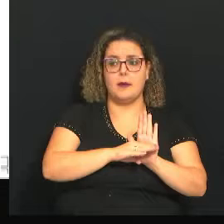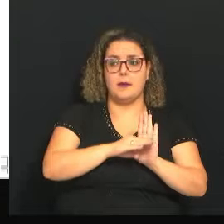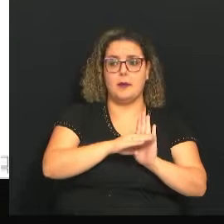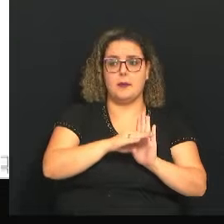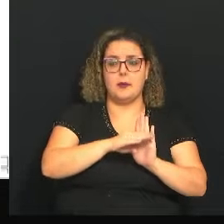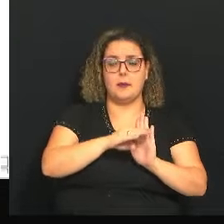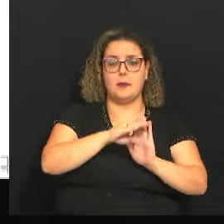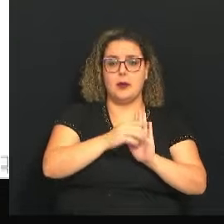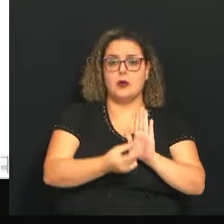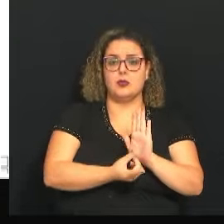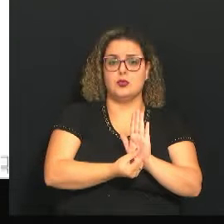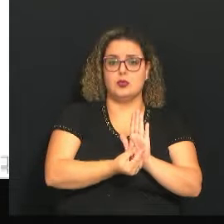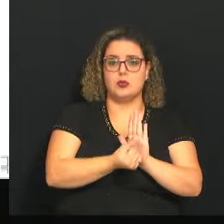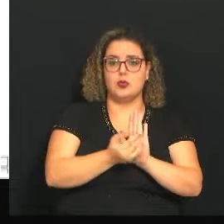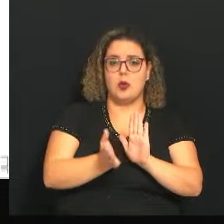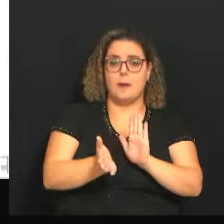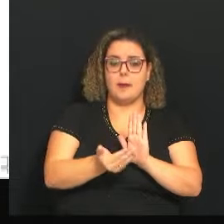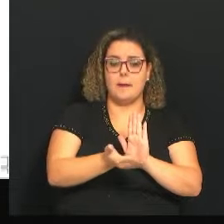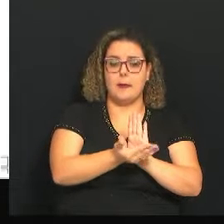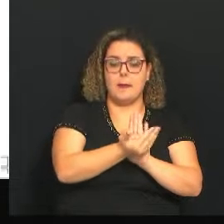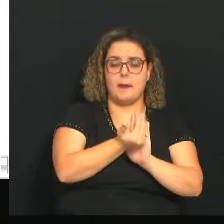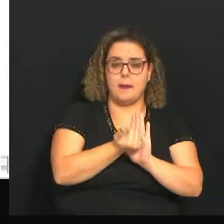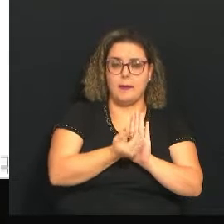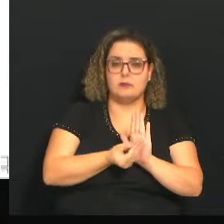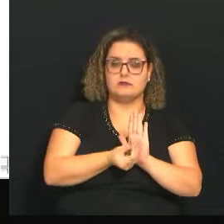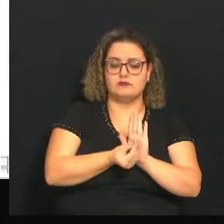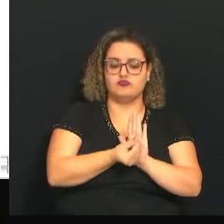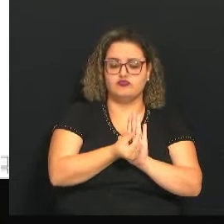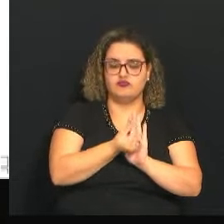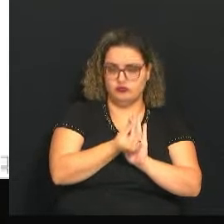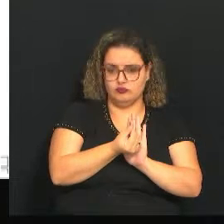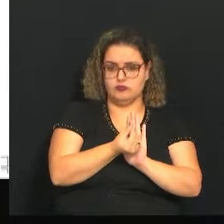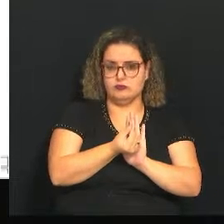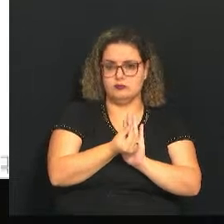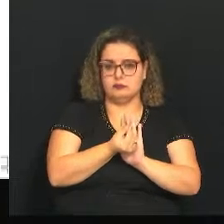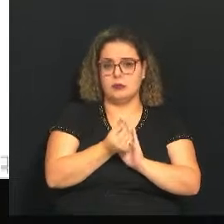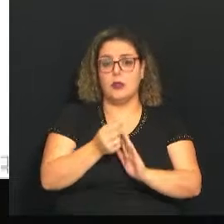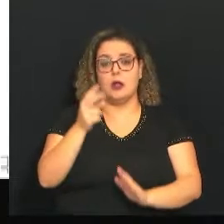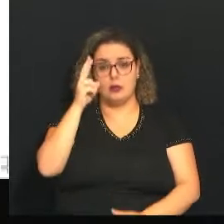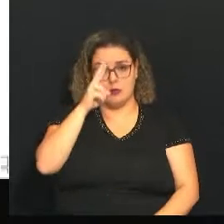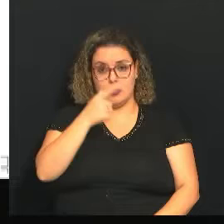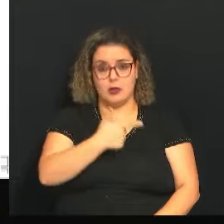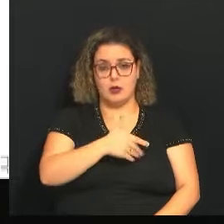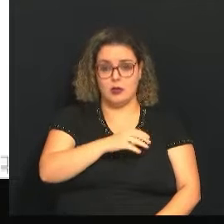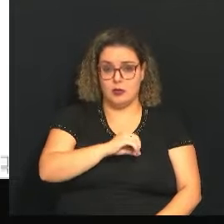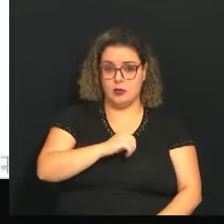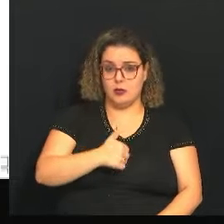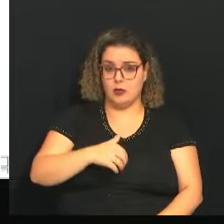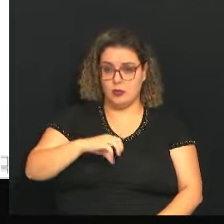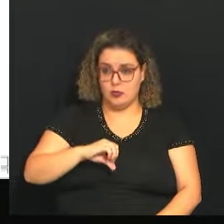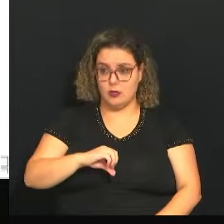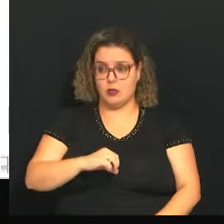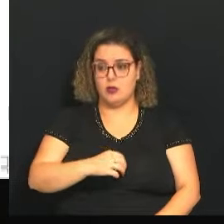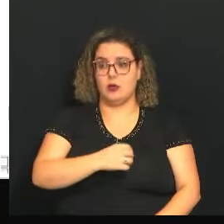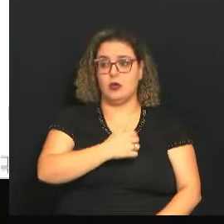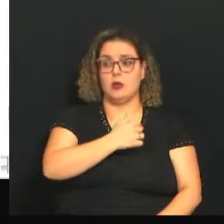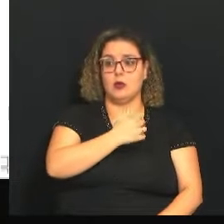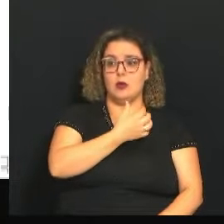receita na pandemia, né? Lembrando que 2019 foi de